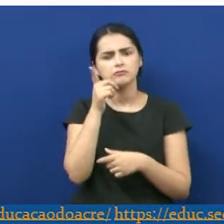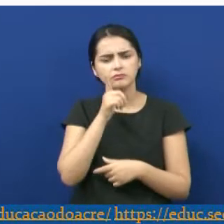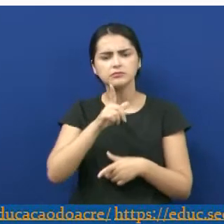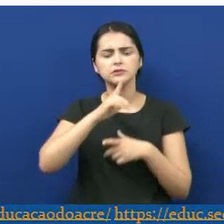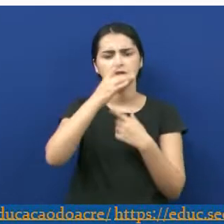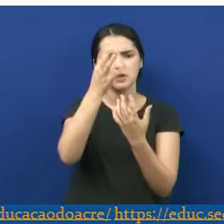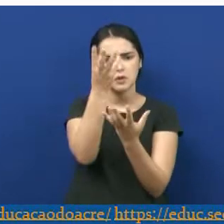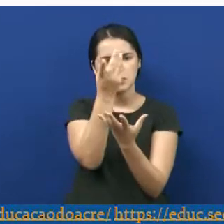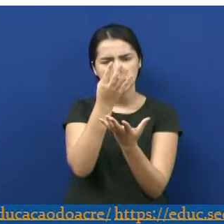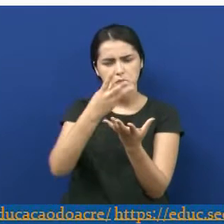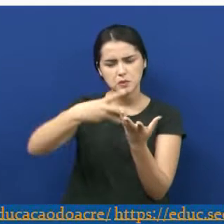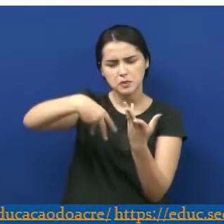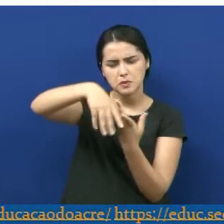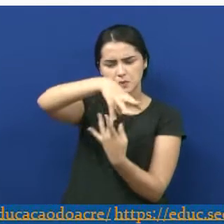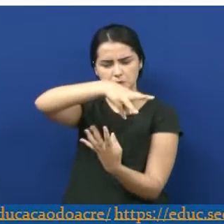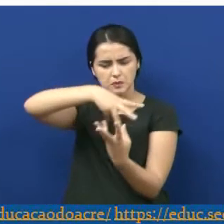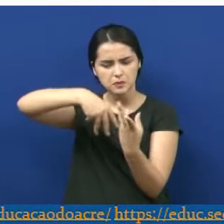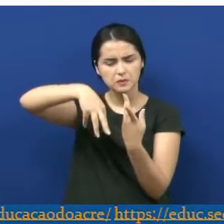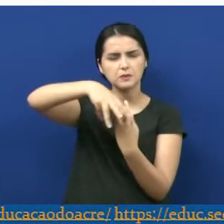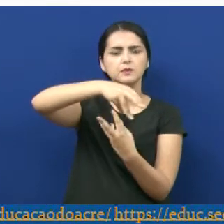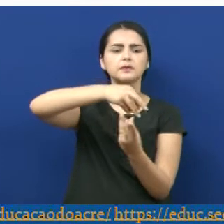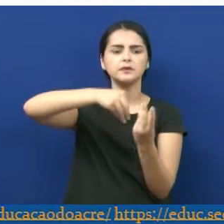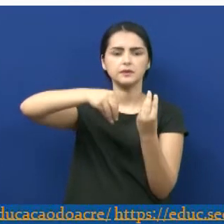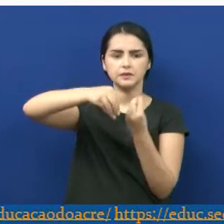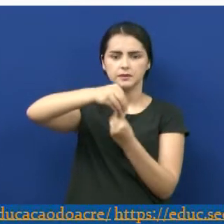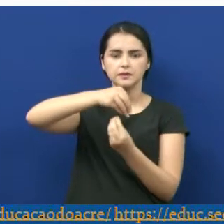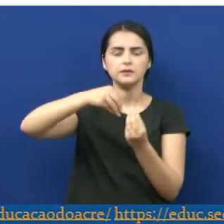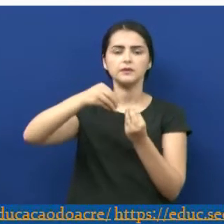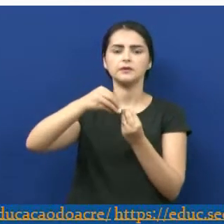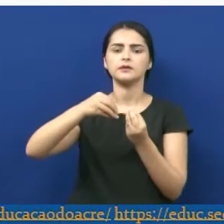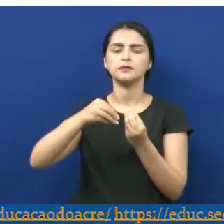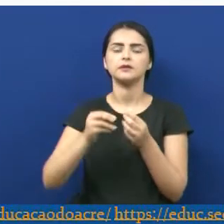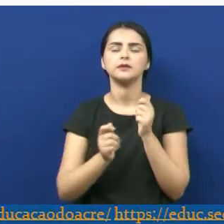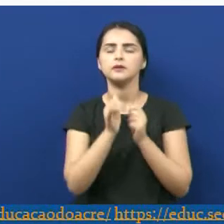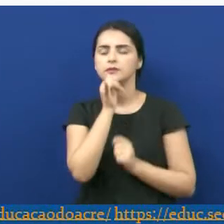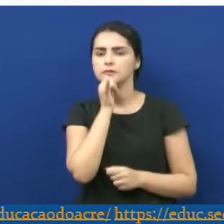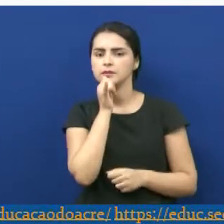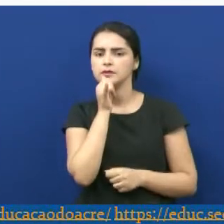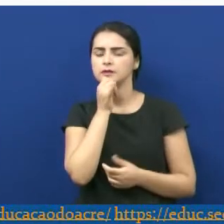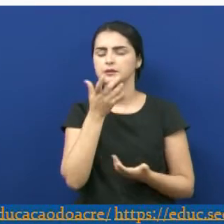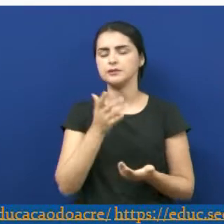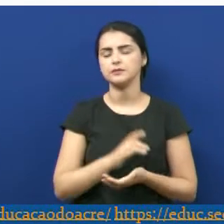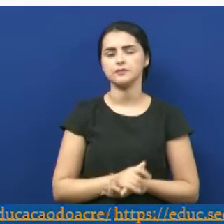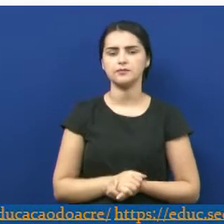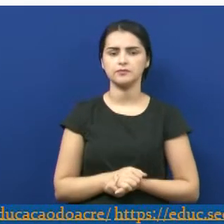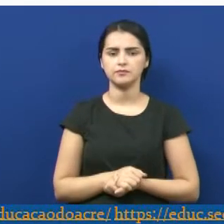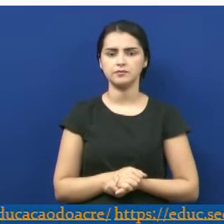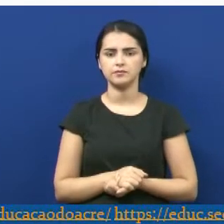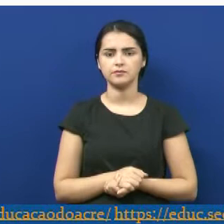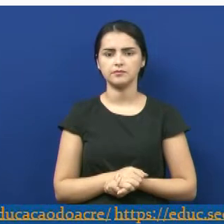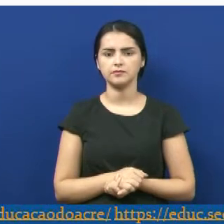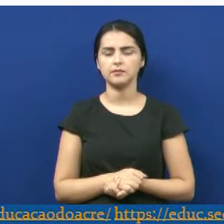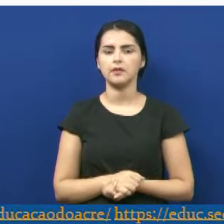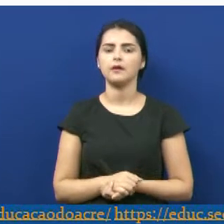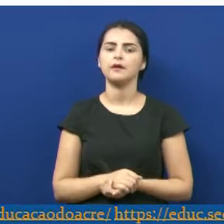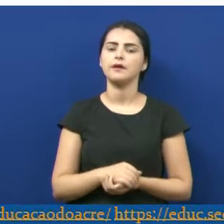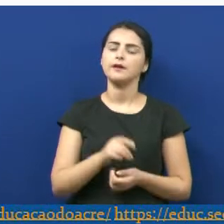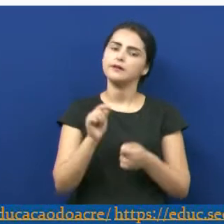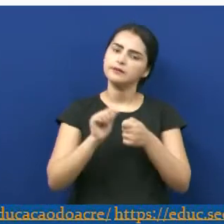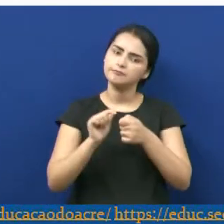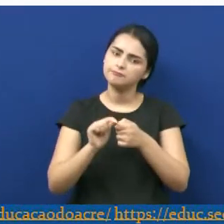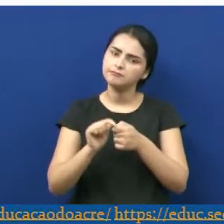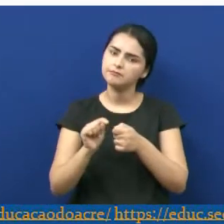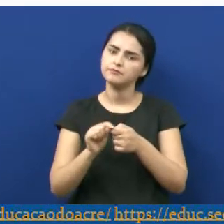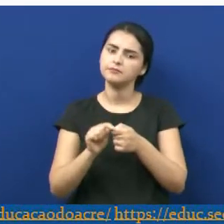Algumas substâncias. Esse fato proporciona algumas peculiaridades às soluções, por conta do material que é